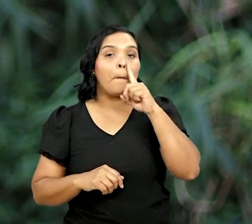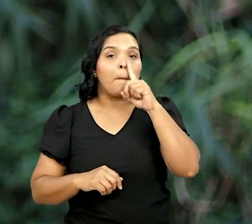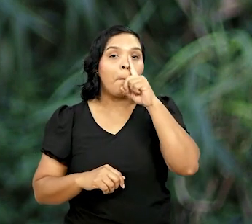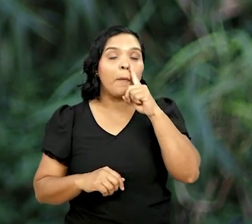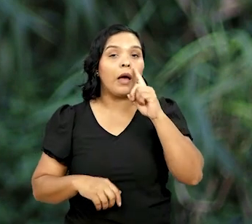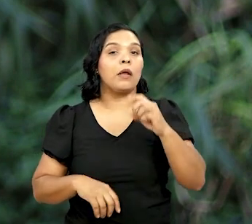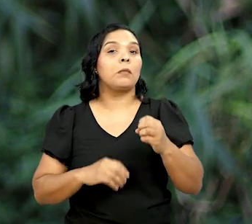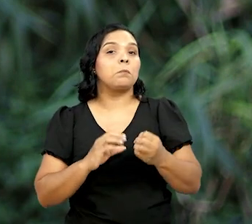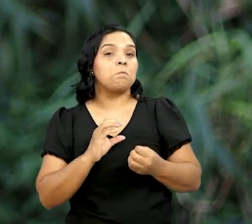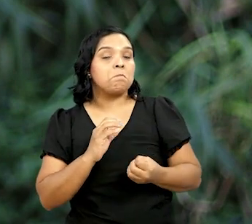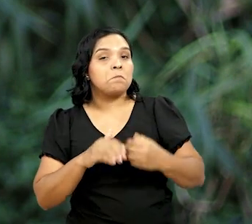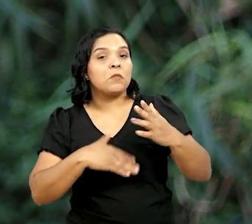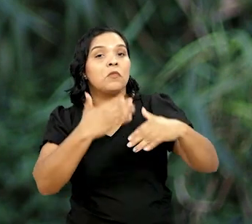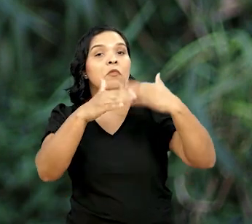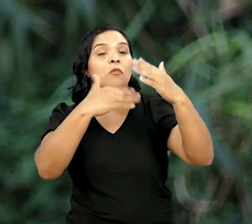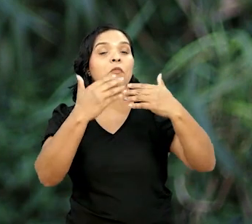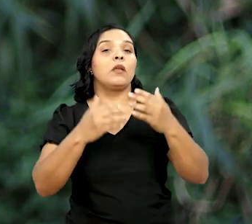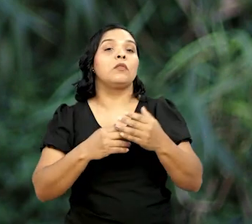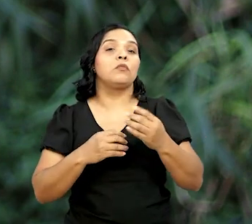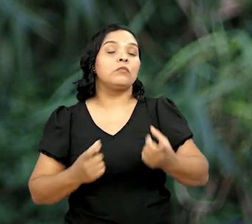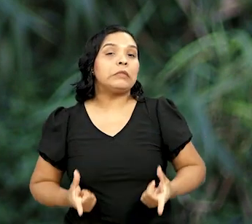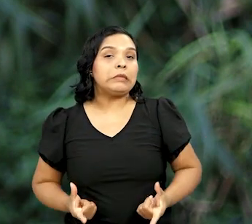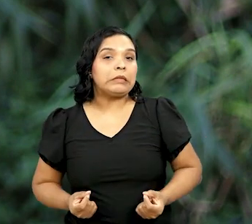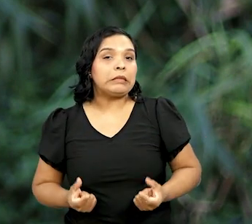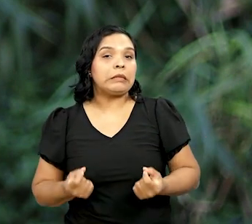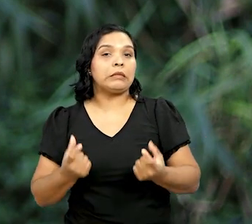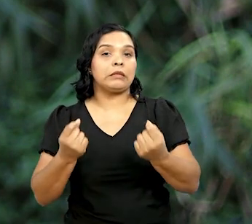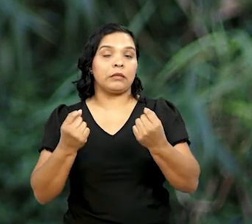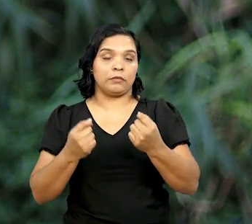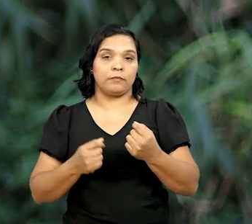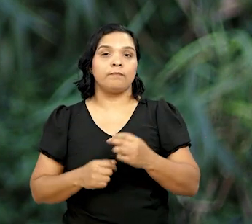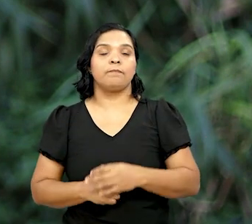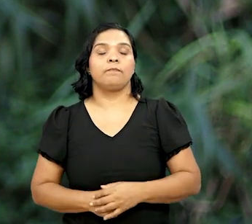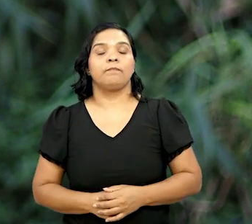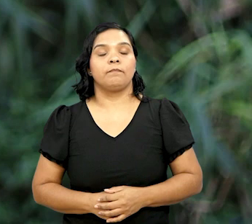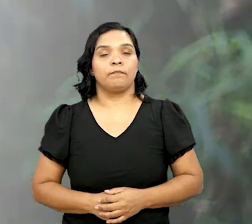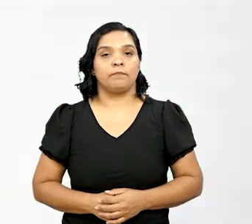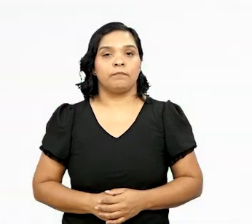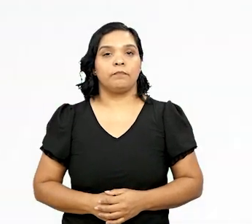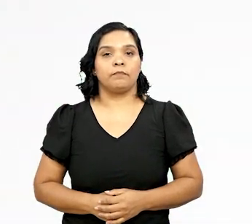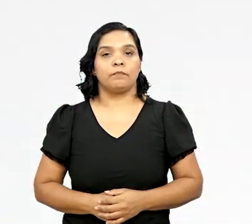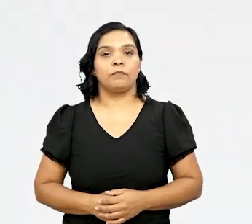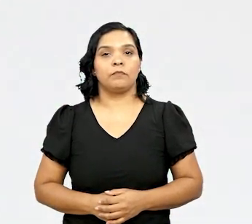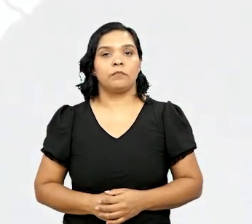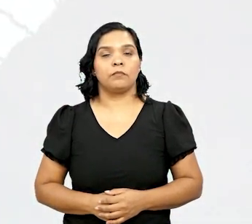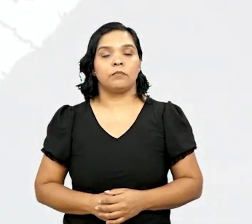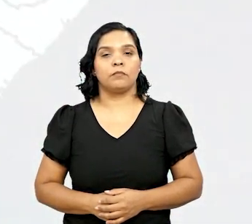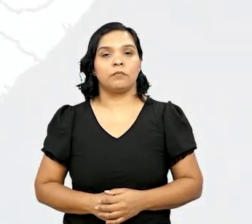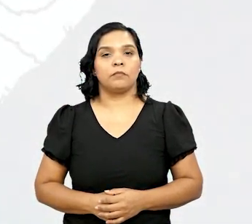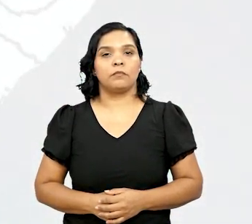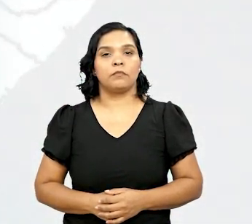fator de risco para o desenvolvimento de câncer de medula. Saiba mais na reportagem a seguir.